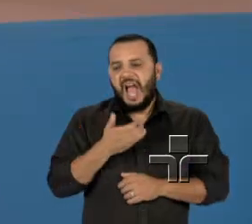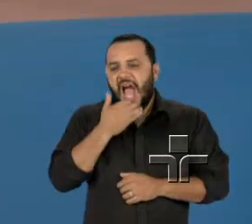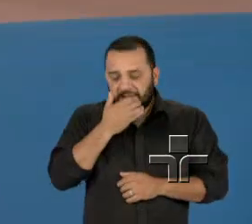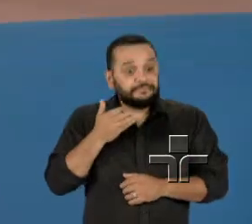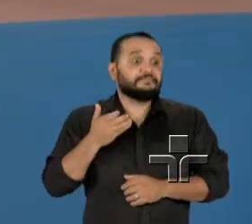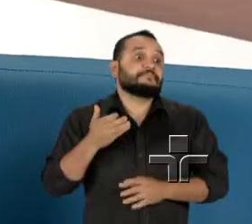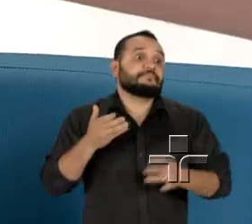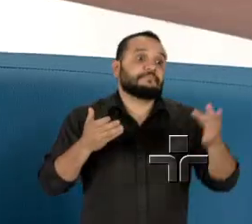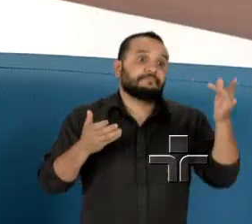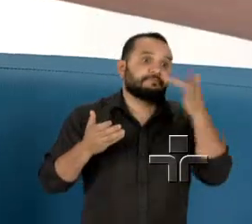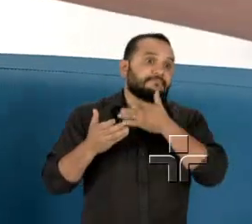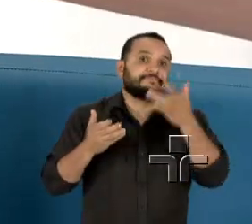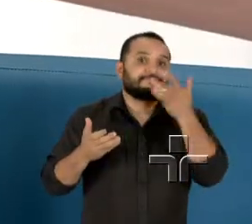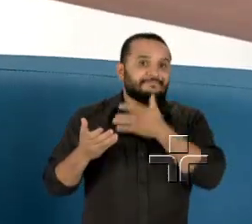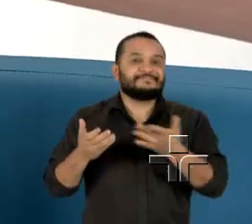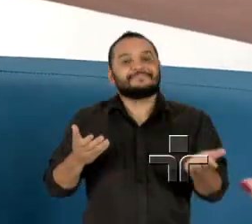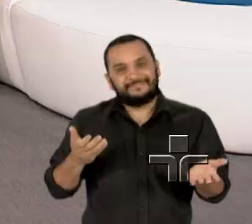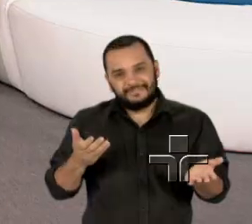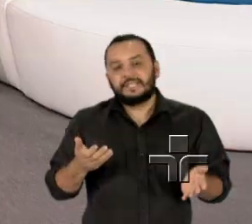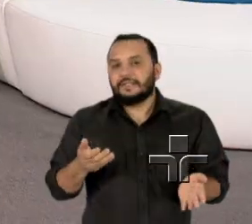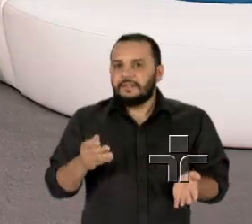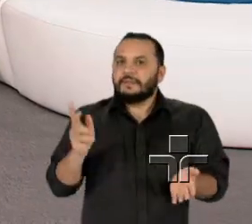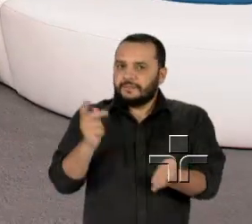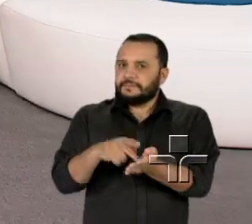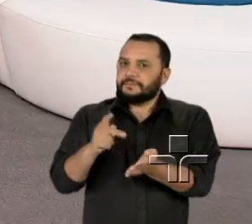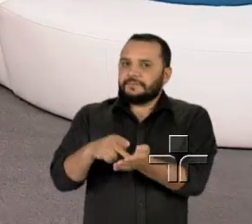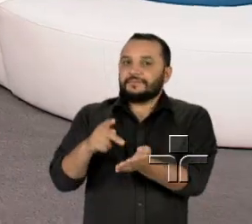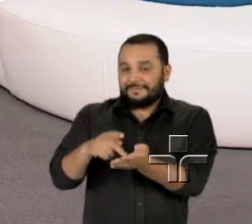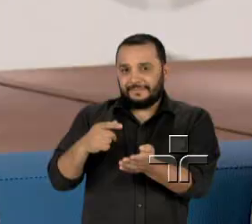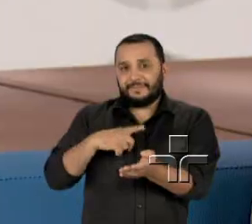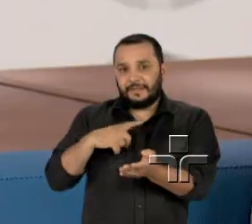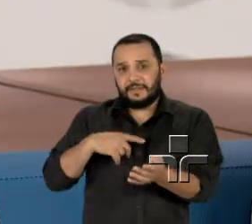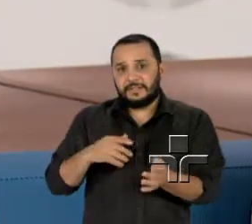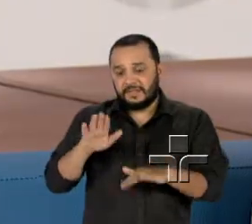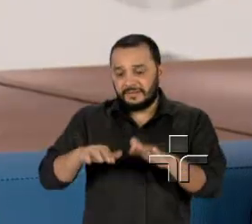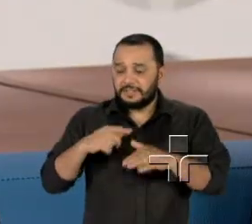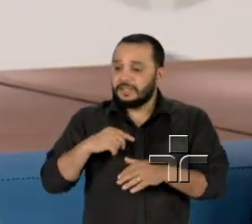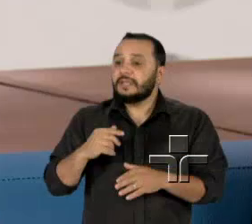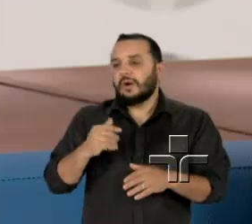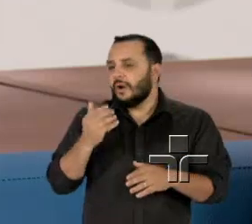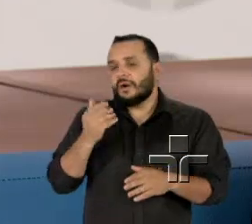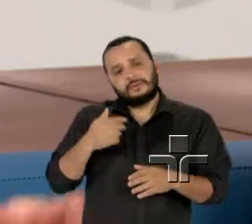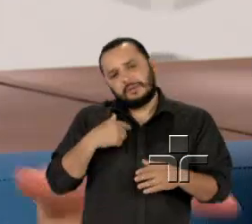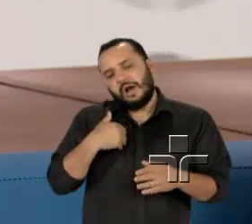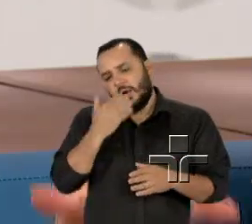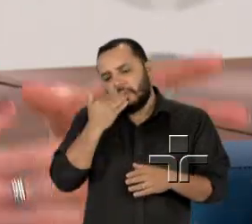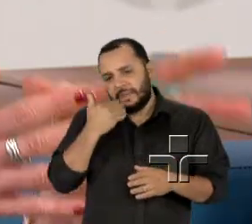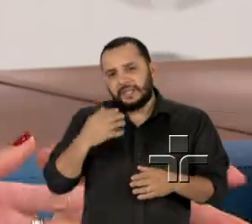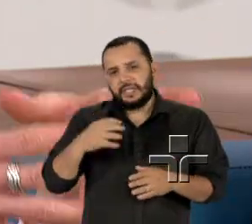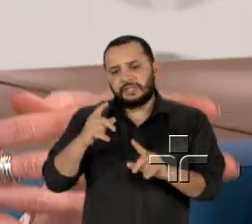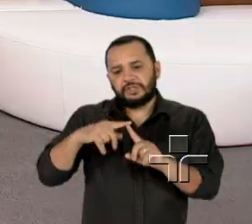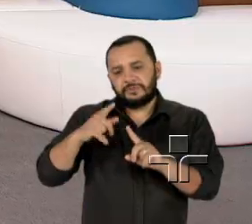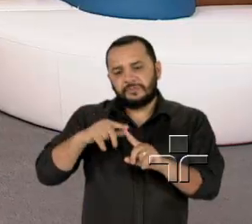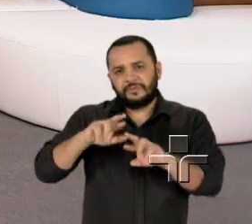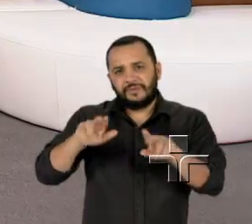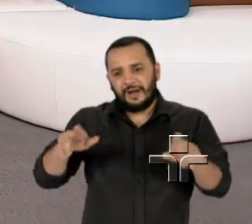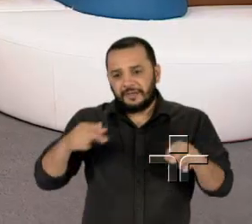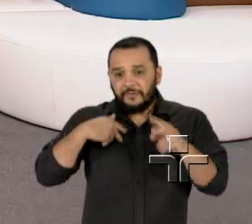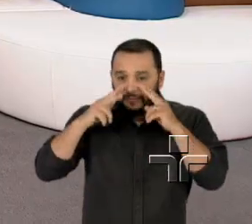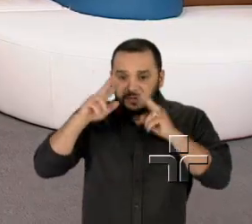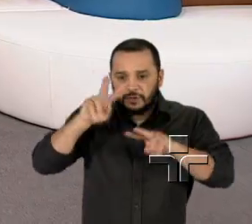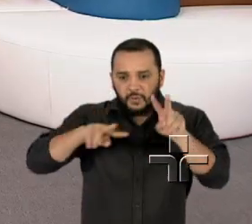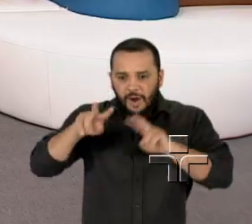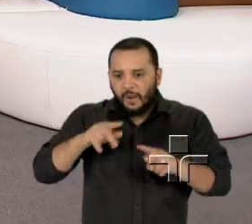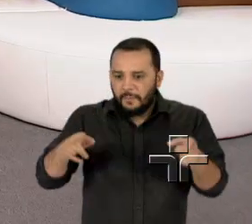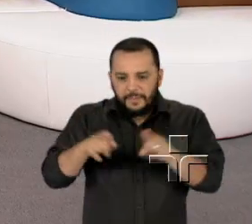muito gostosa, né? E você pode apresentar um mesmo alimento de várias formas. Você não precisa sempre apresentar aquela mesma